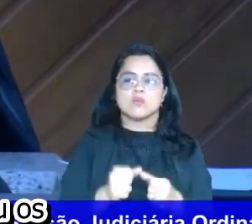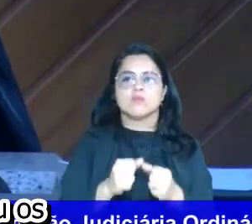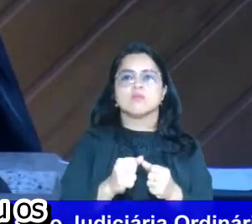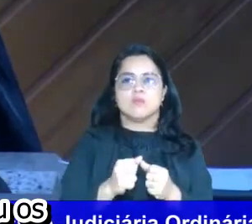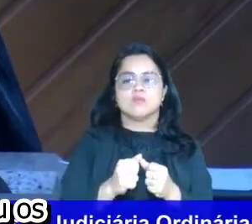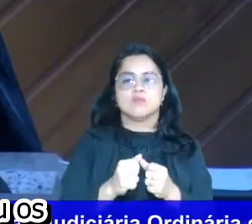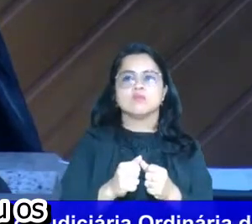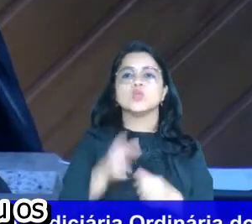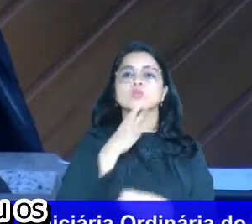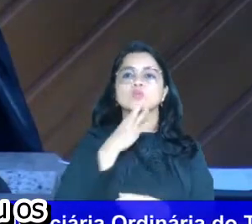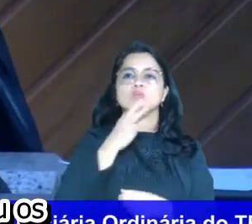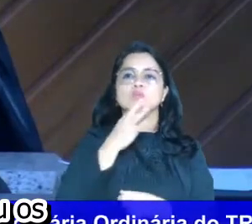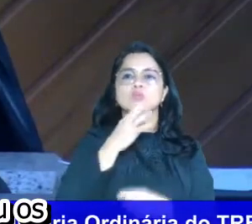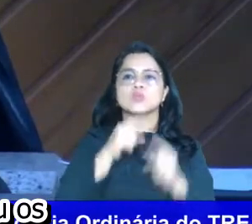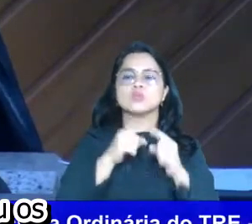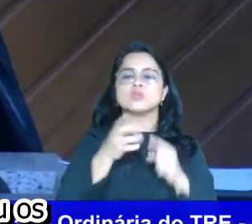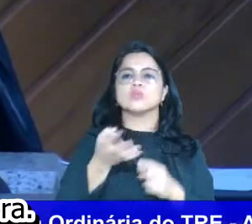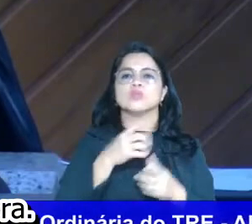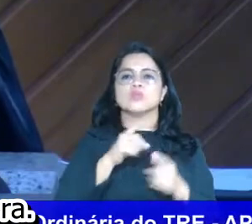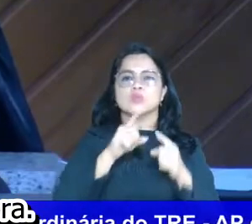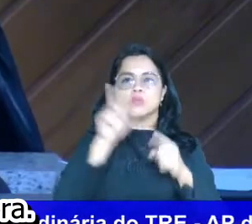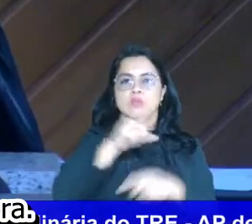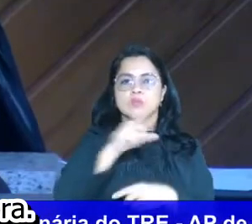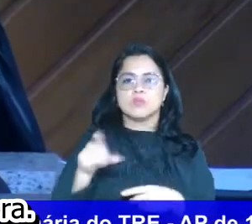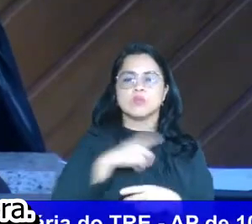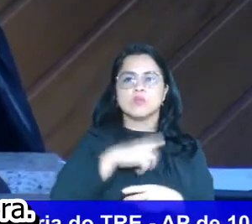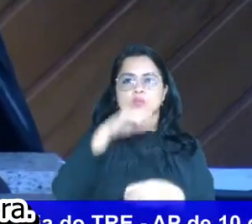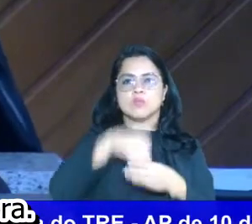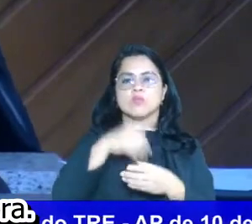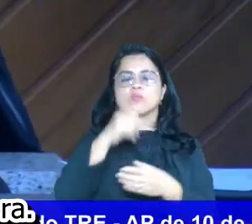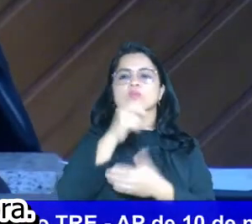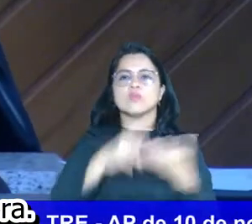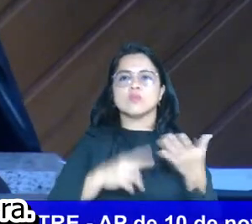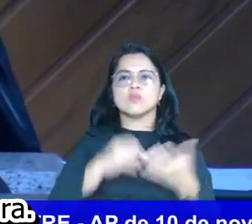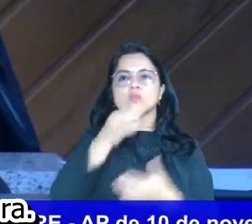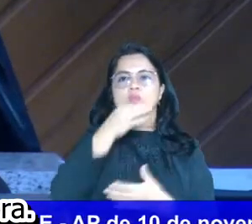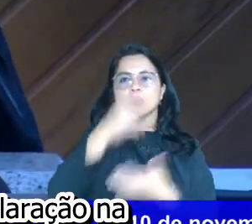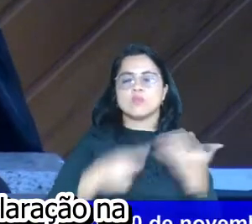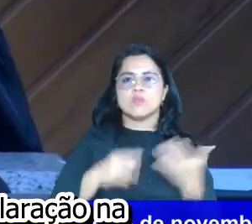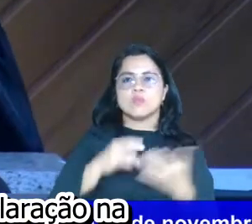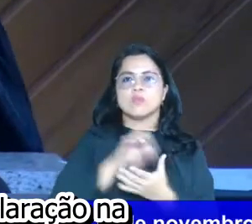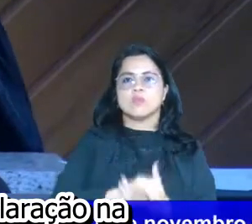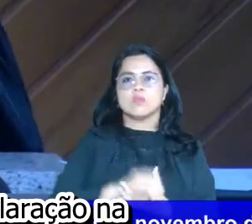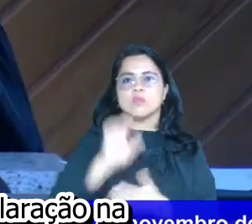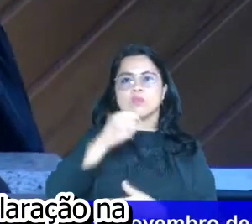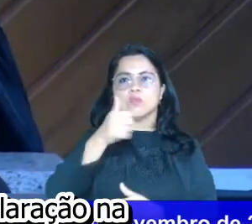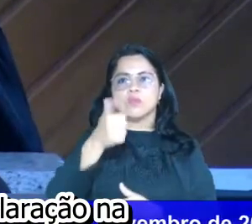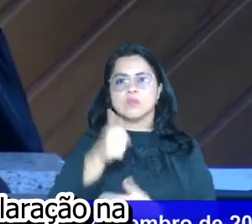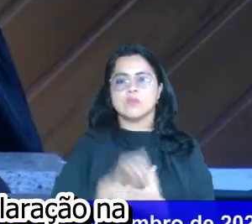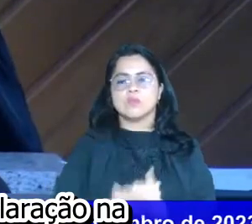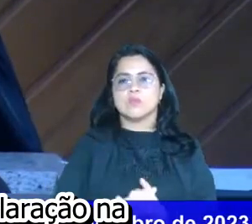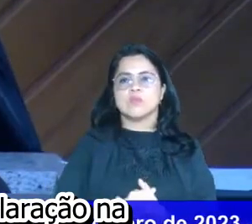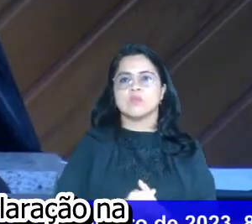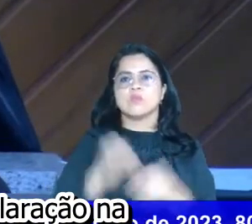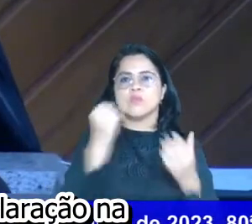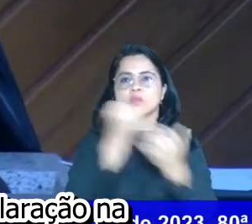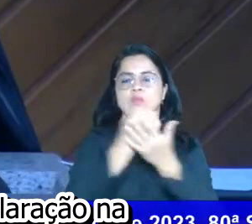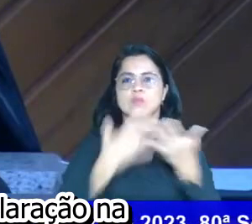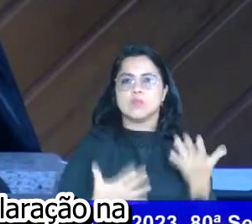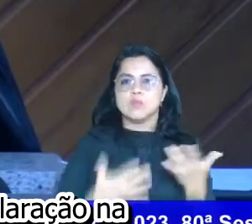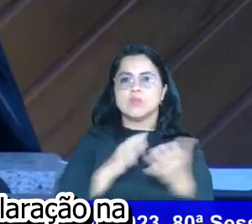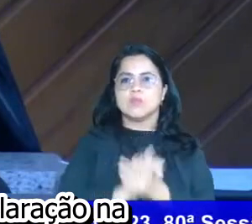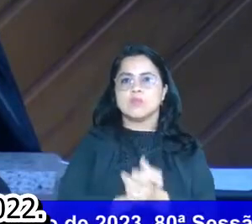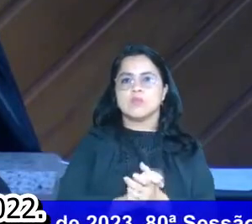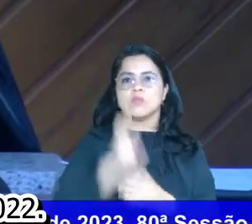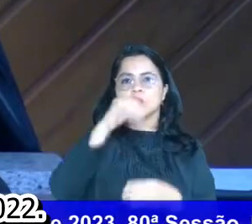unanimidade, conheceu e rejeitou os embargos nos termos do voto da juíza relatora. E, finalmente, o item 11 da pauta, embargos de declaração na prestação